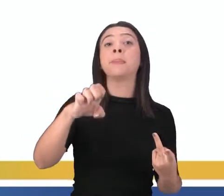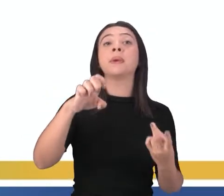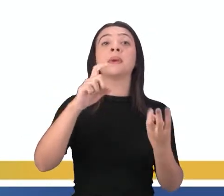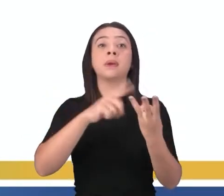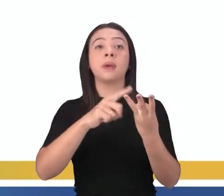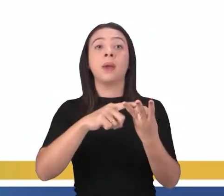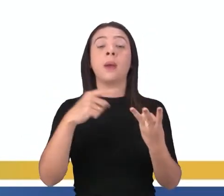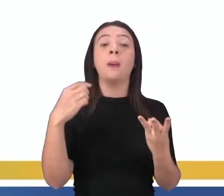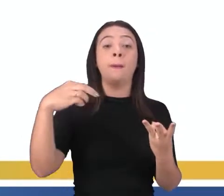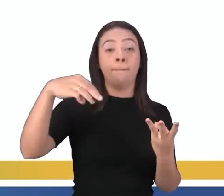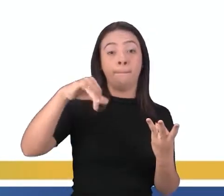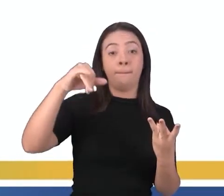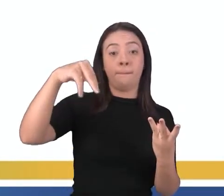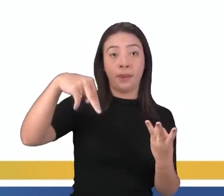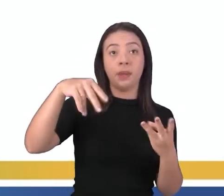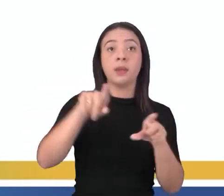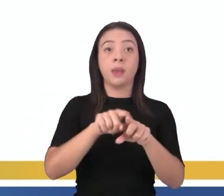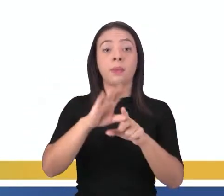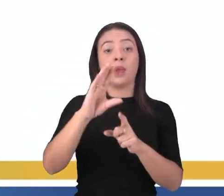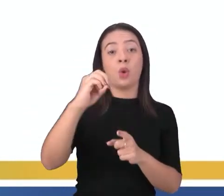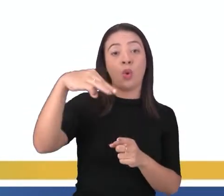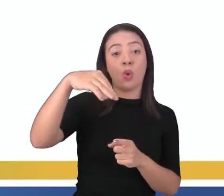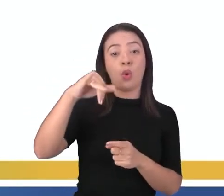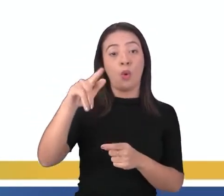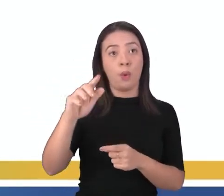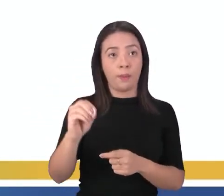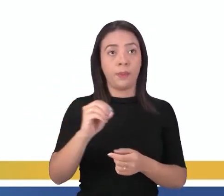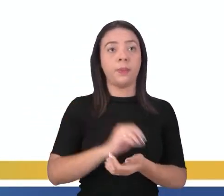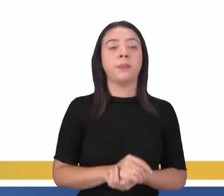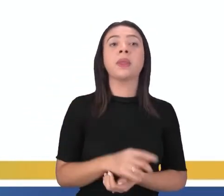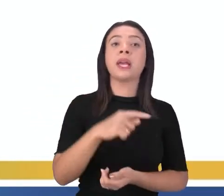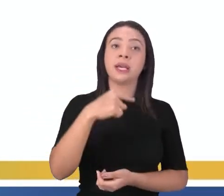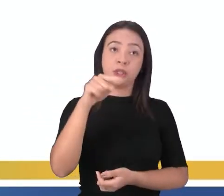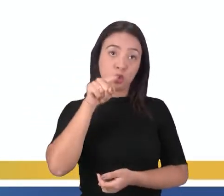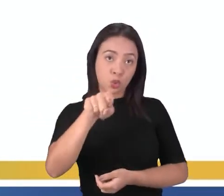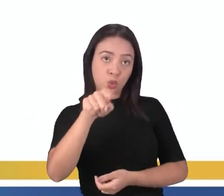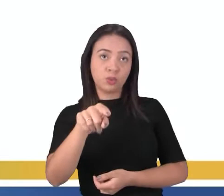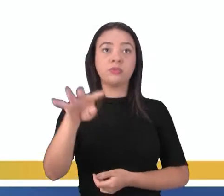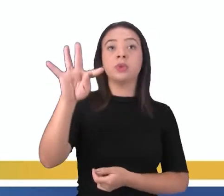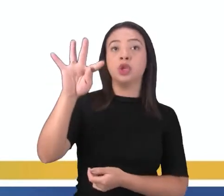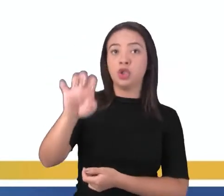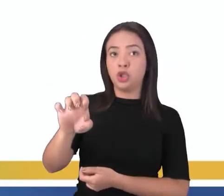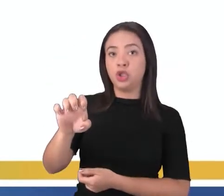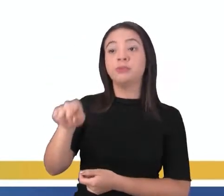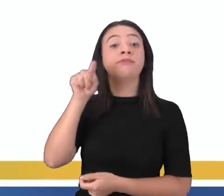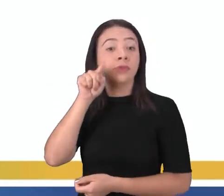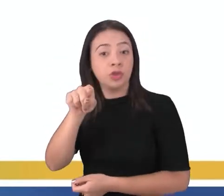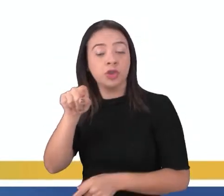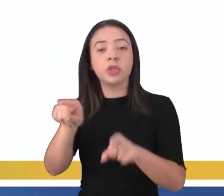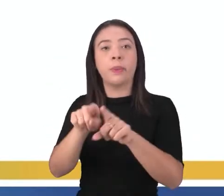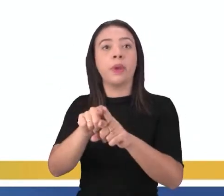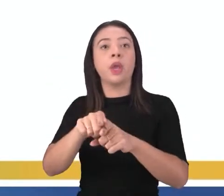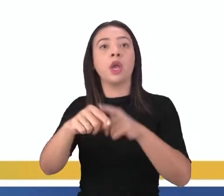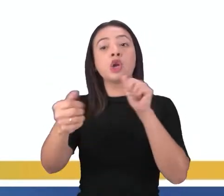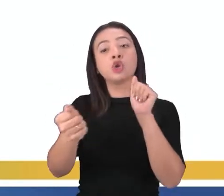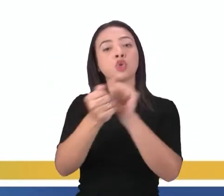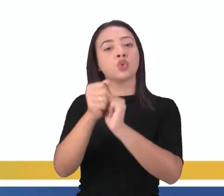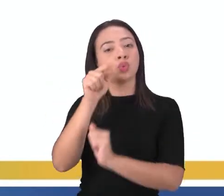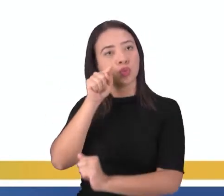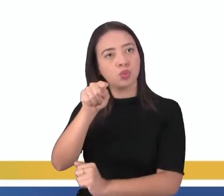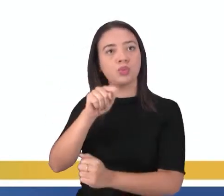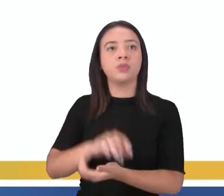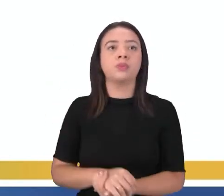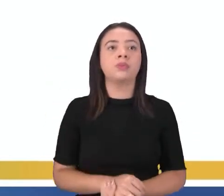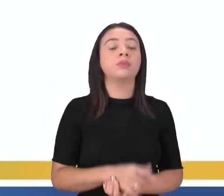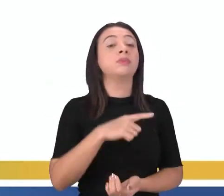é mim e comigo. Temos o tu, o átono é ti, e os tônicos ti e contigo. Nós temos